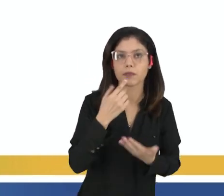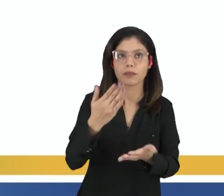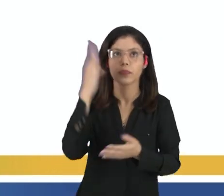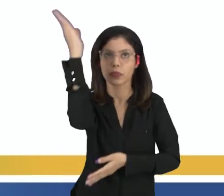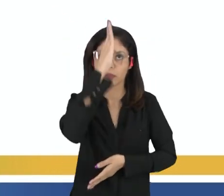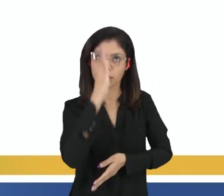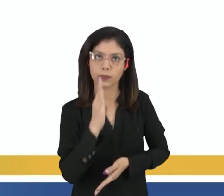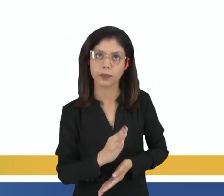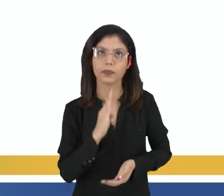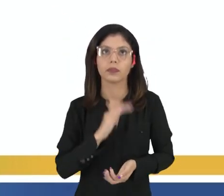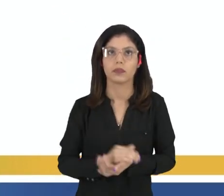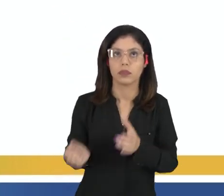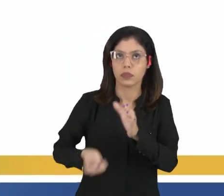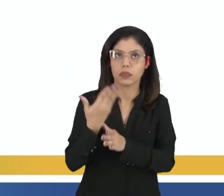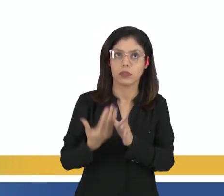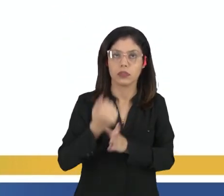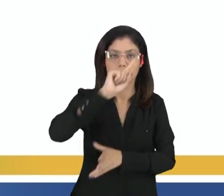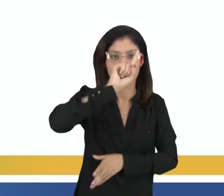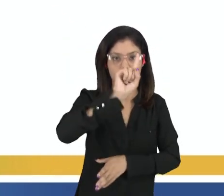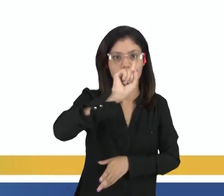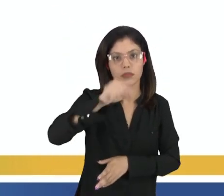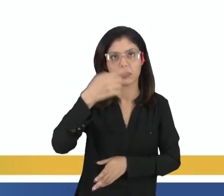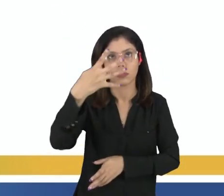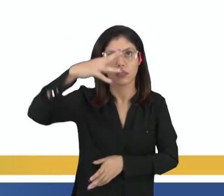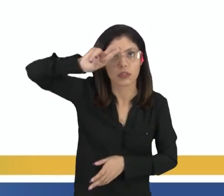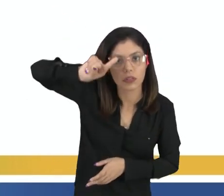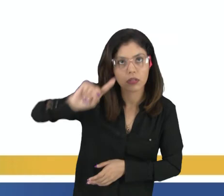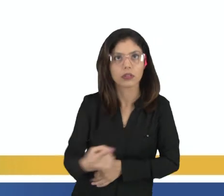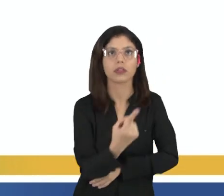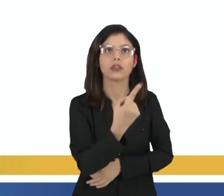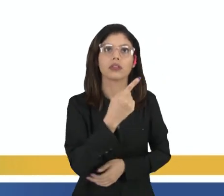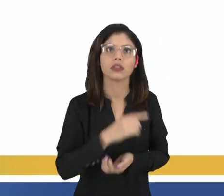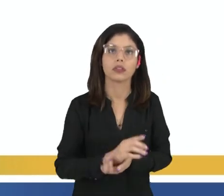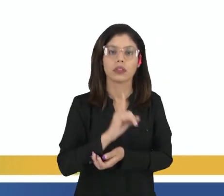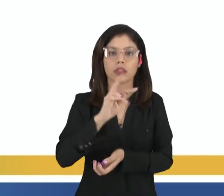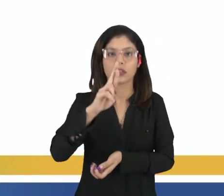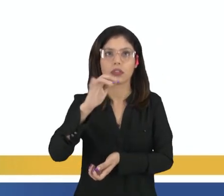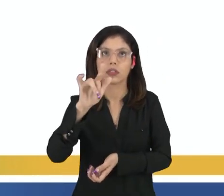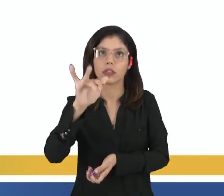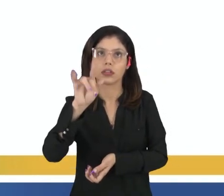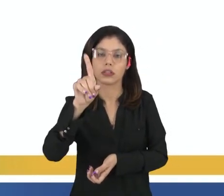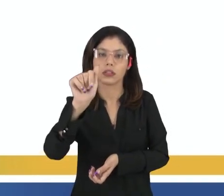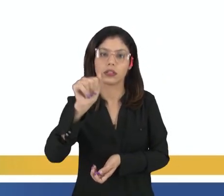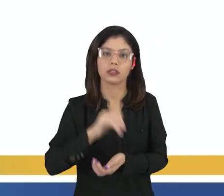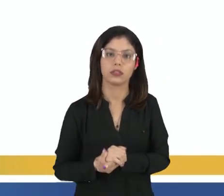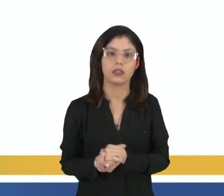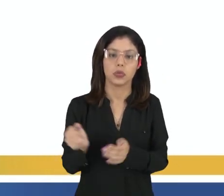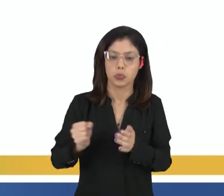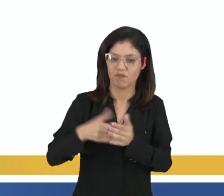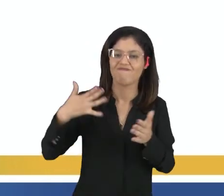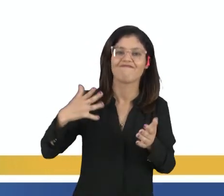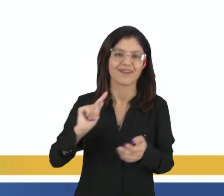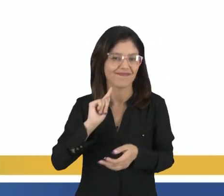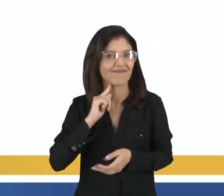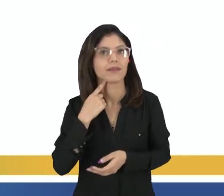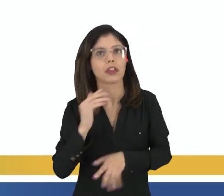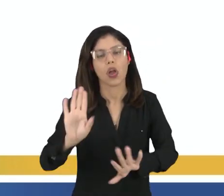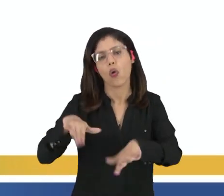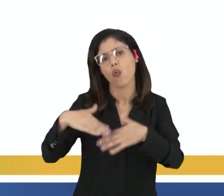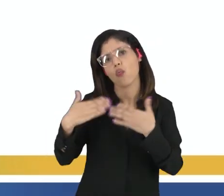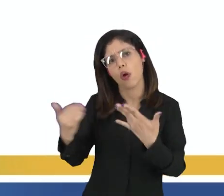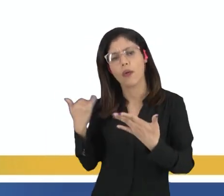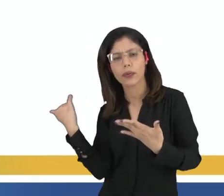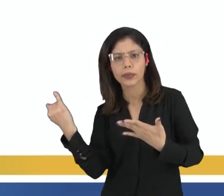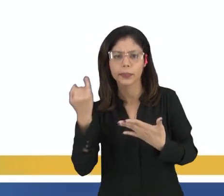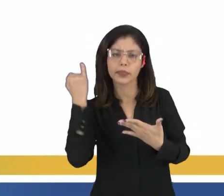No Brasil, é produzido 1,4 milhão de toneladas de lixo eletrônico. Quais são